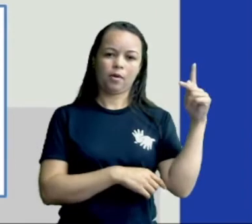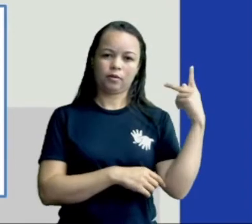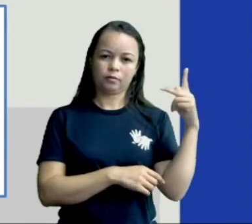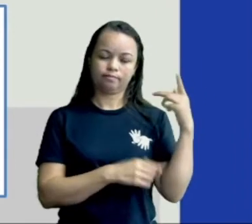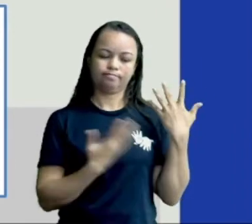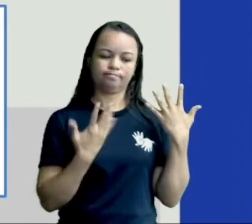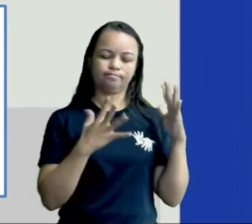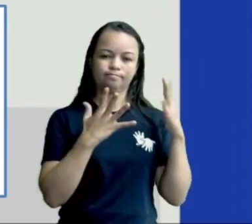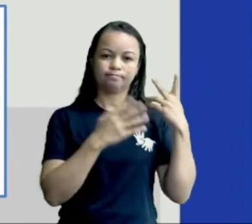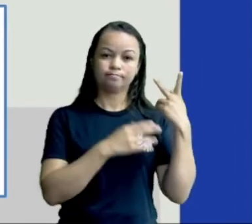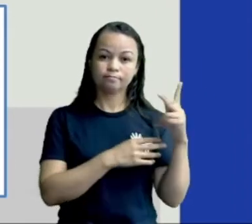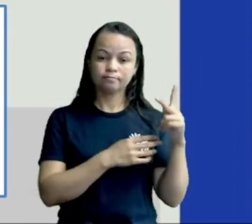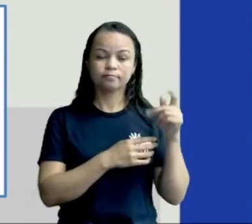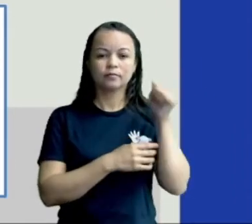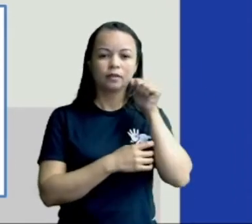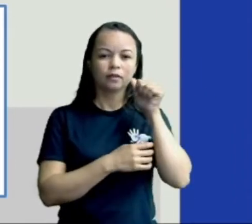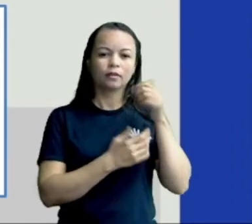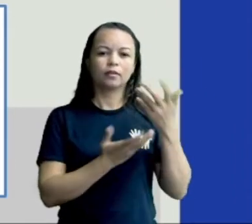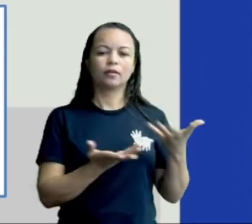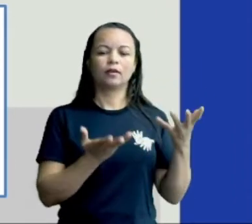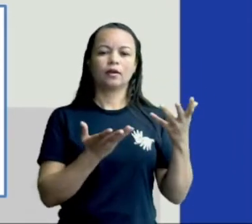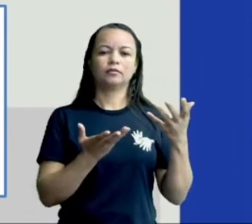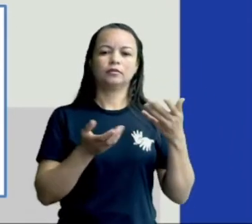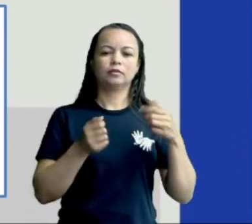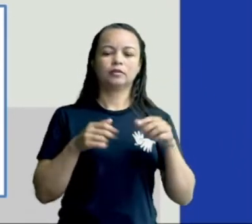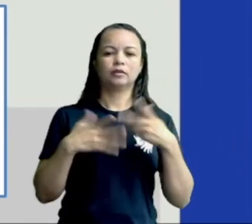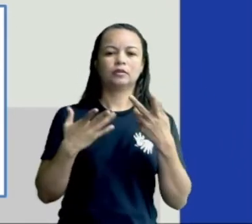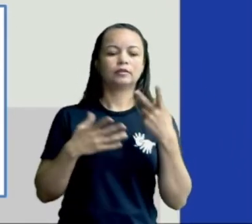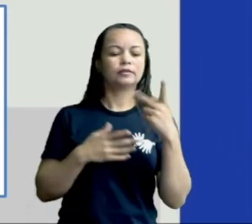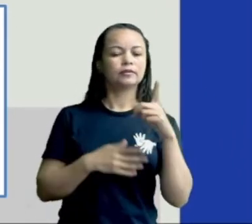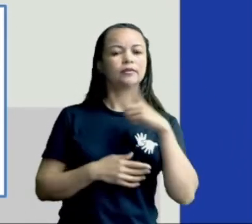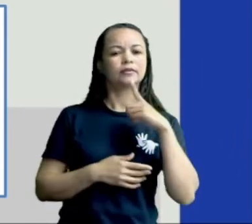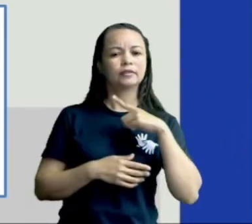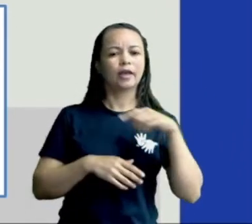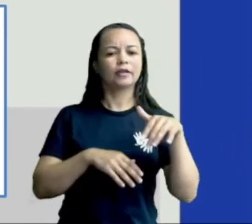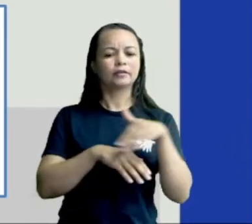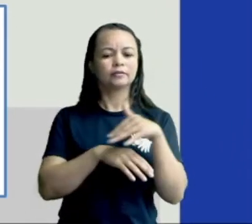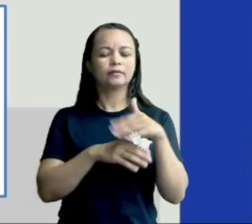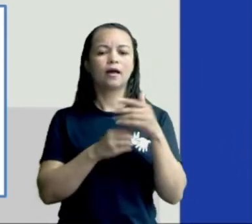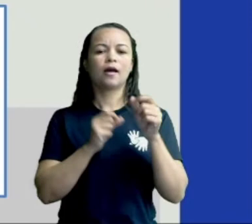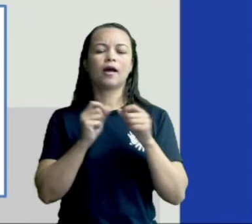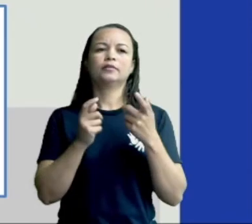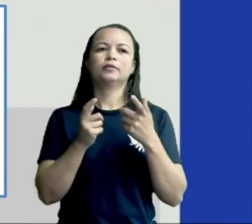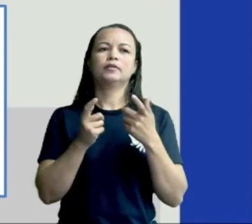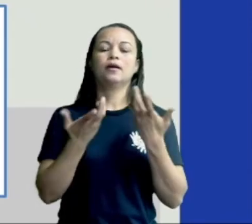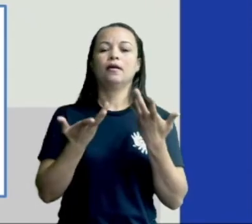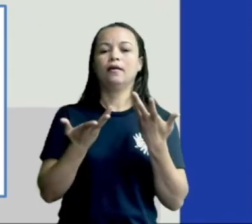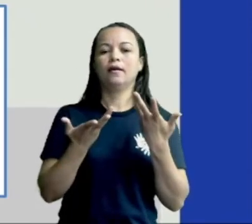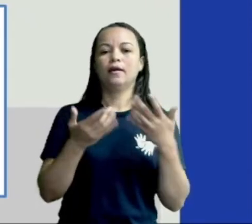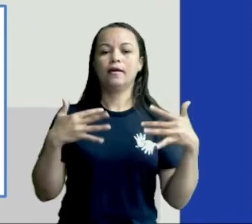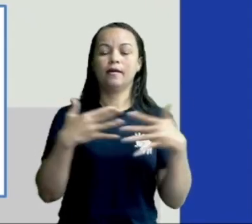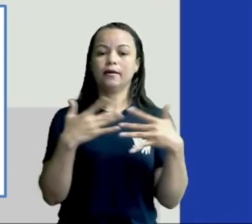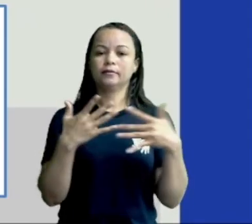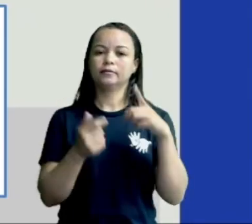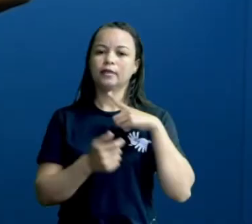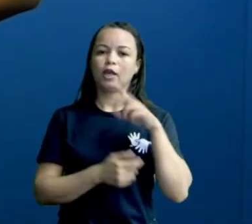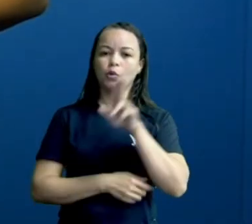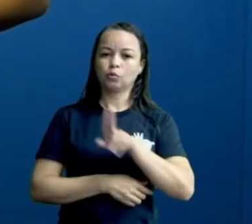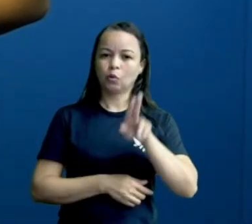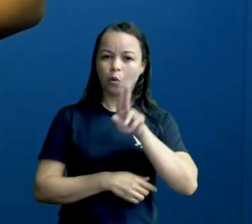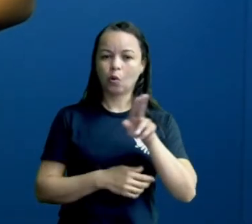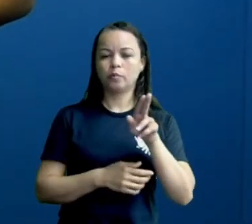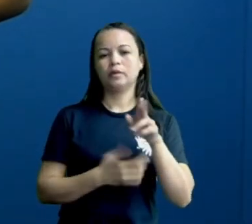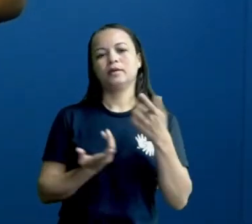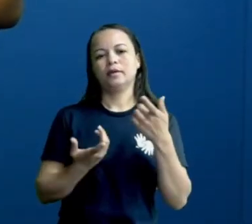homenagem, a principal avenida da sua cidade natal recebe o seu nome, assim como uma escola municipal. Então, tem aluno aí do